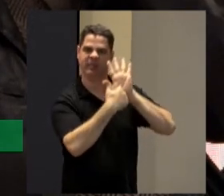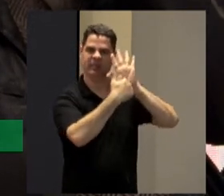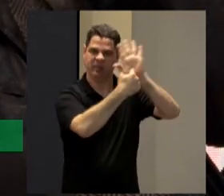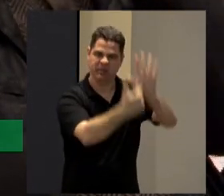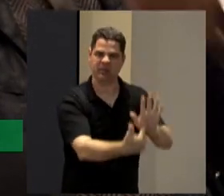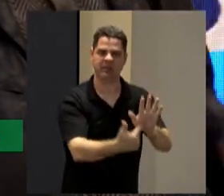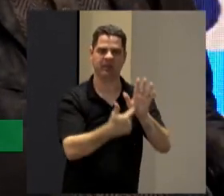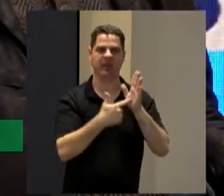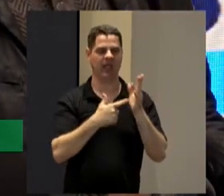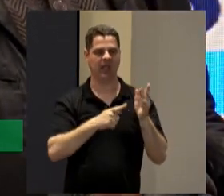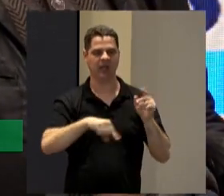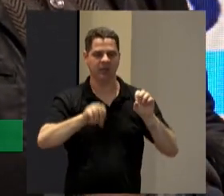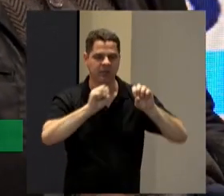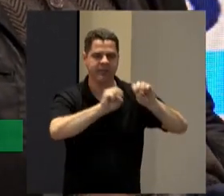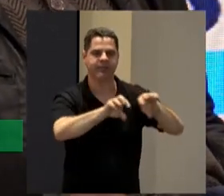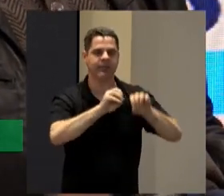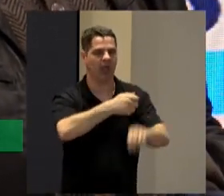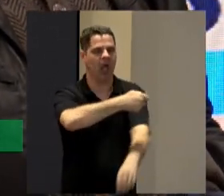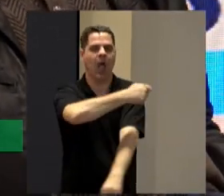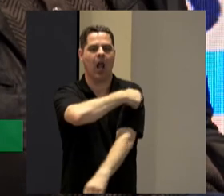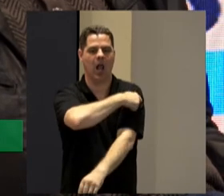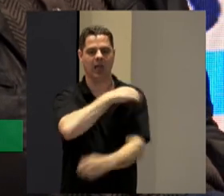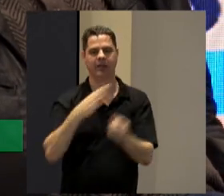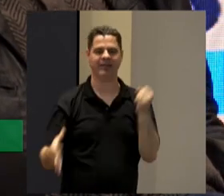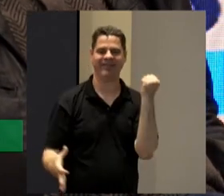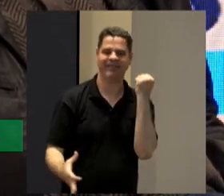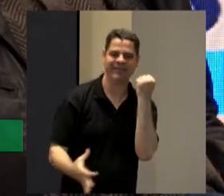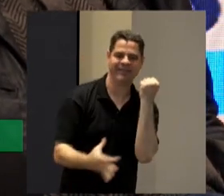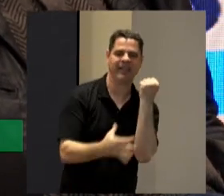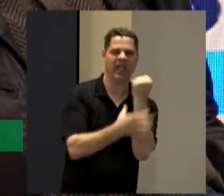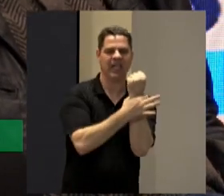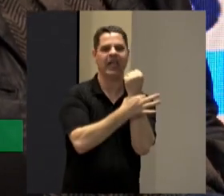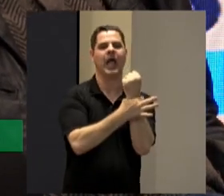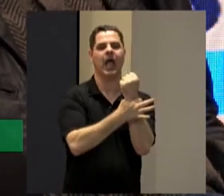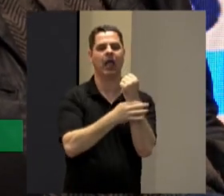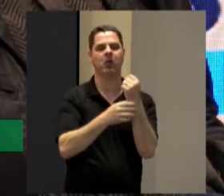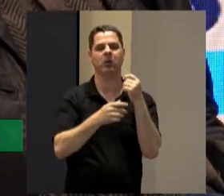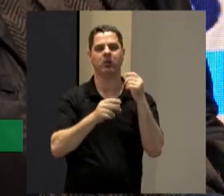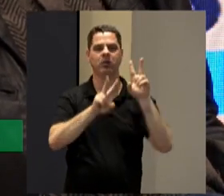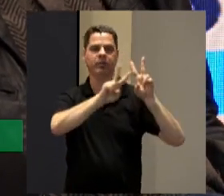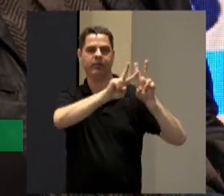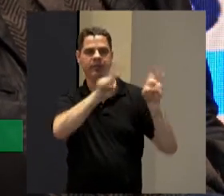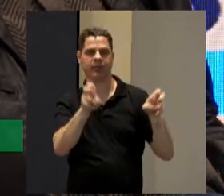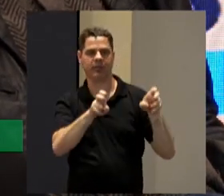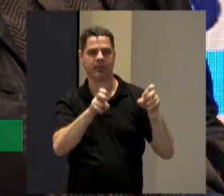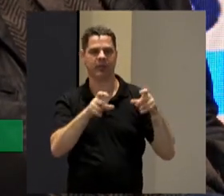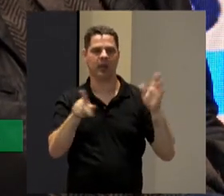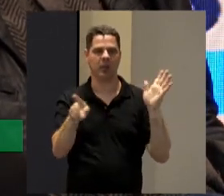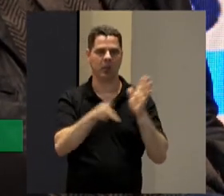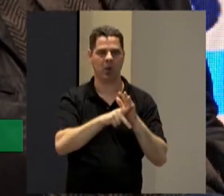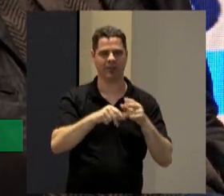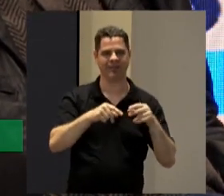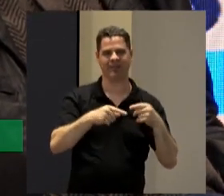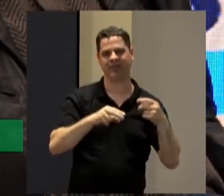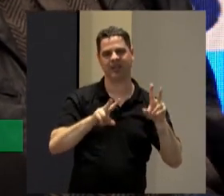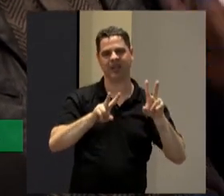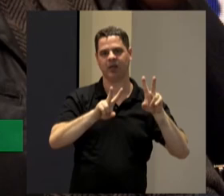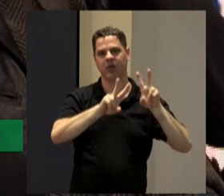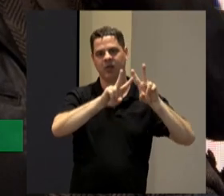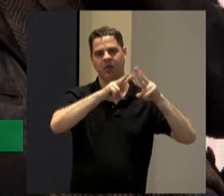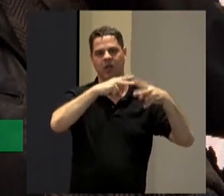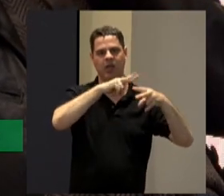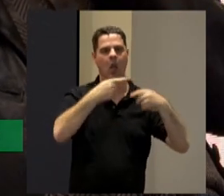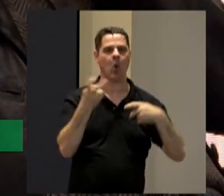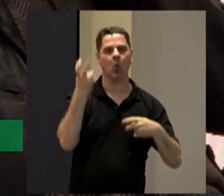trazer para os nossos estudantes a garantia de trabalhar a matriz africana, para trabalhar a